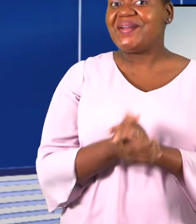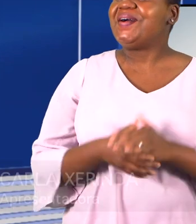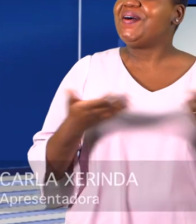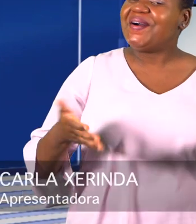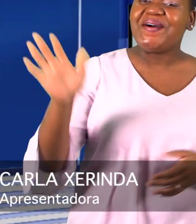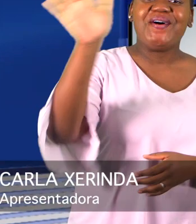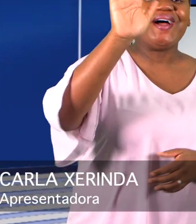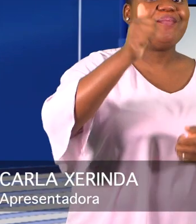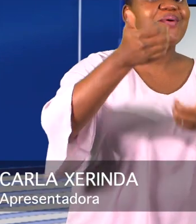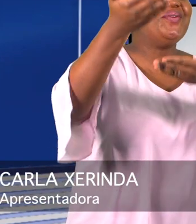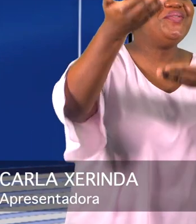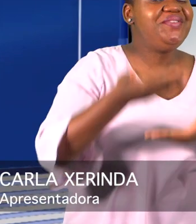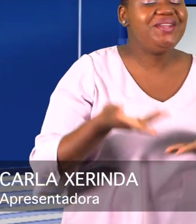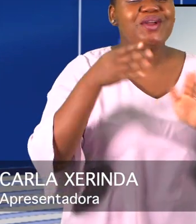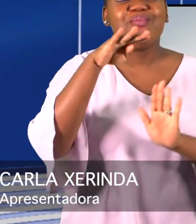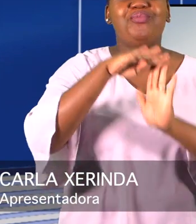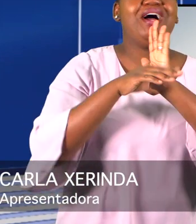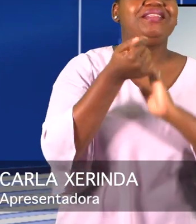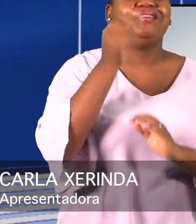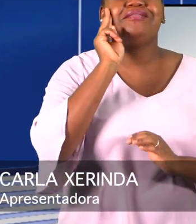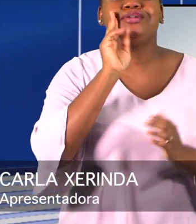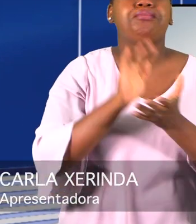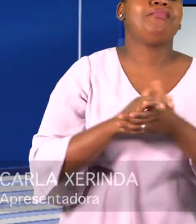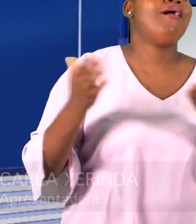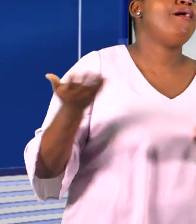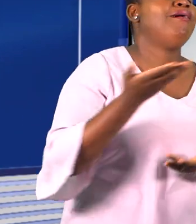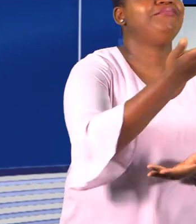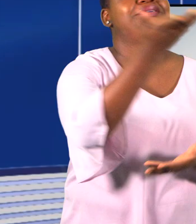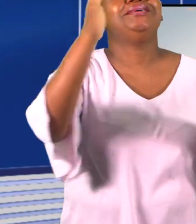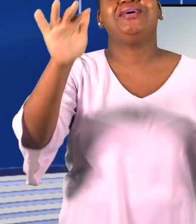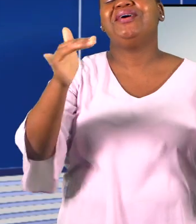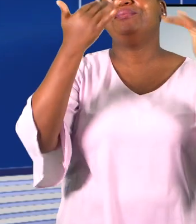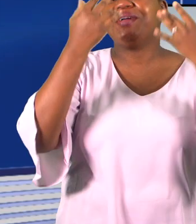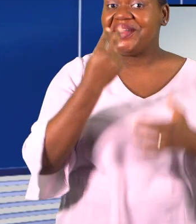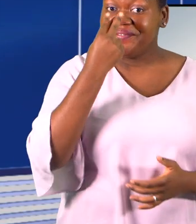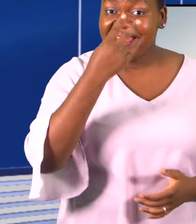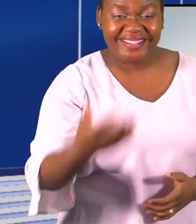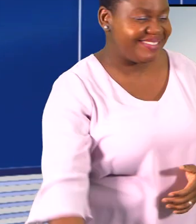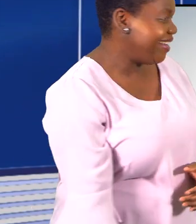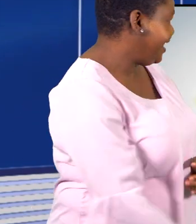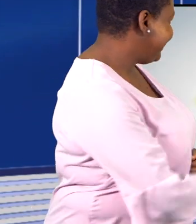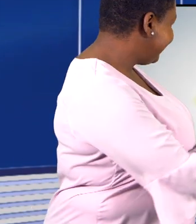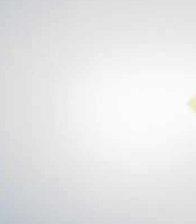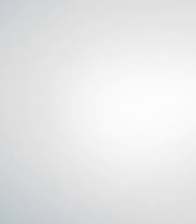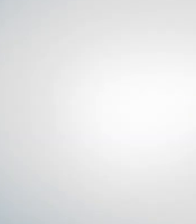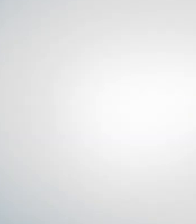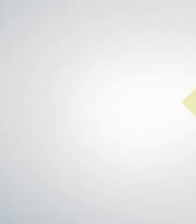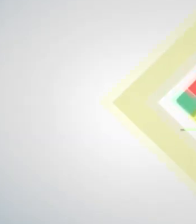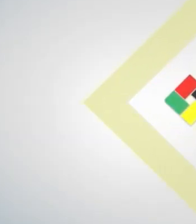Olá, seja bem-vindo ao programa da TV Surdo. Veja os destaques desta edição.